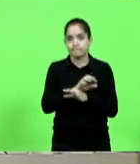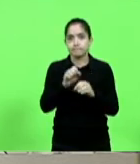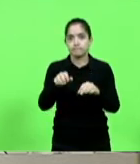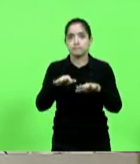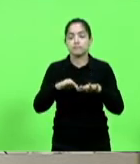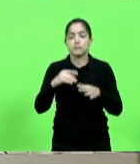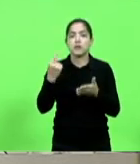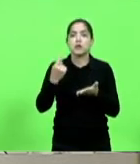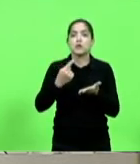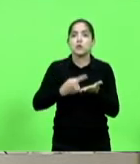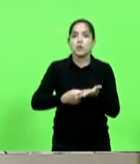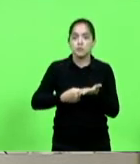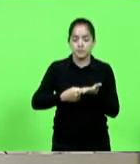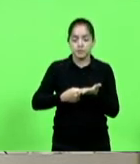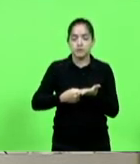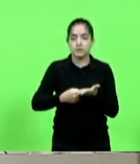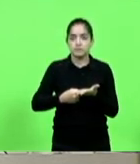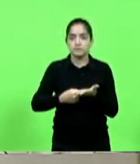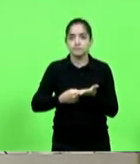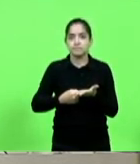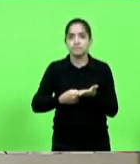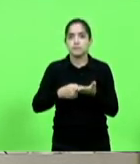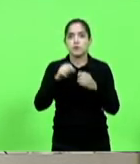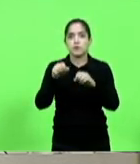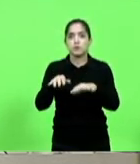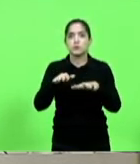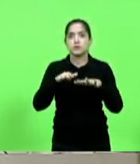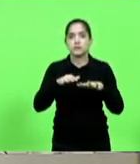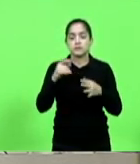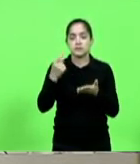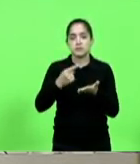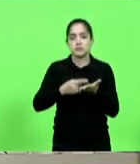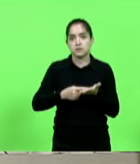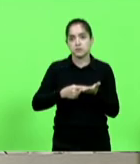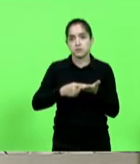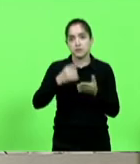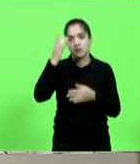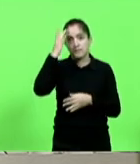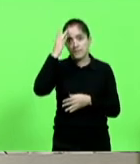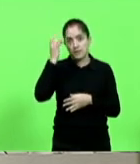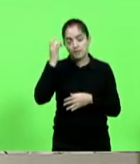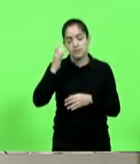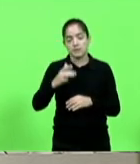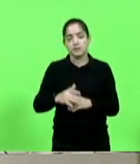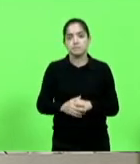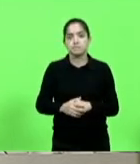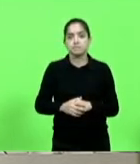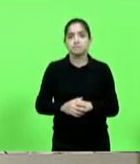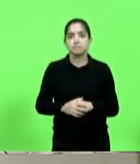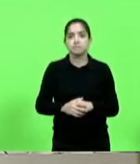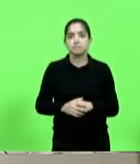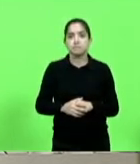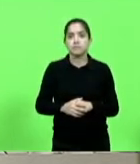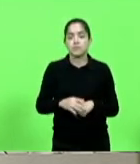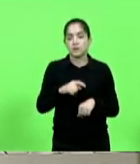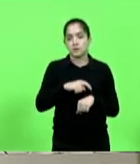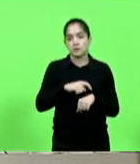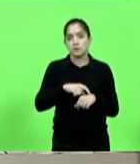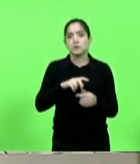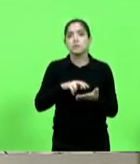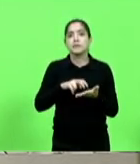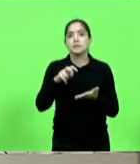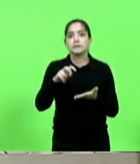convoca outra ordinária para amanhã, no horário regimental.